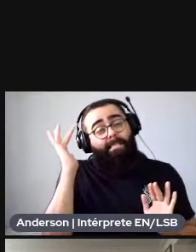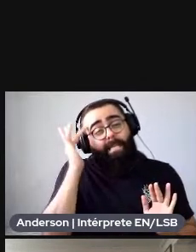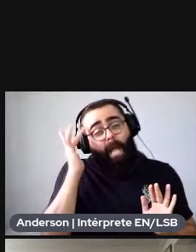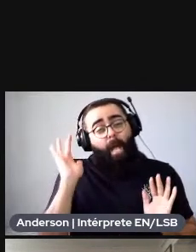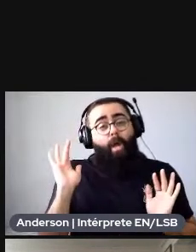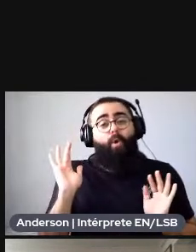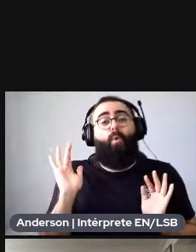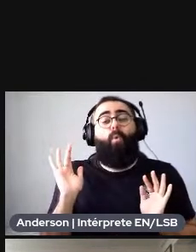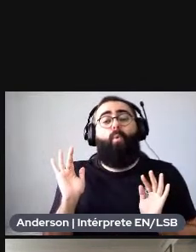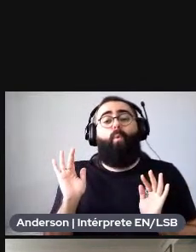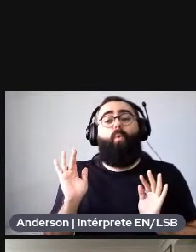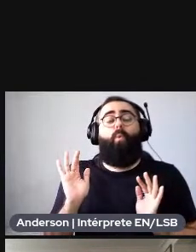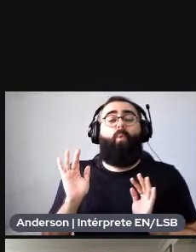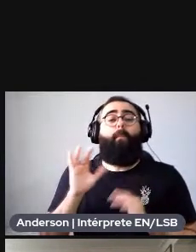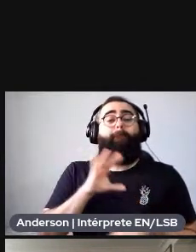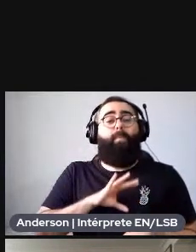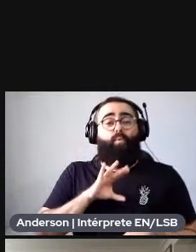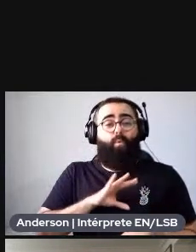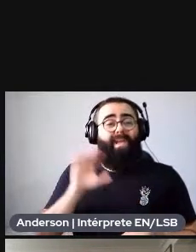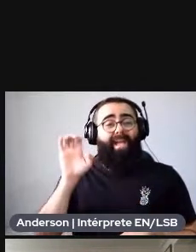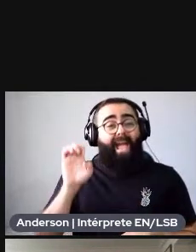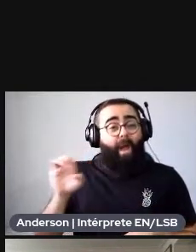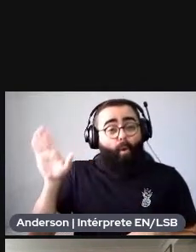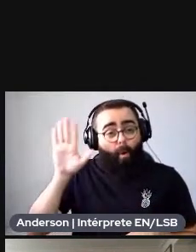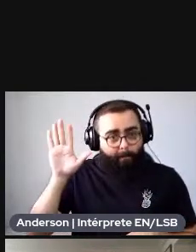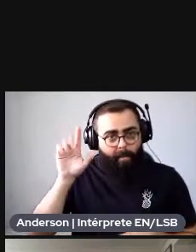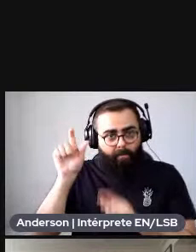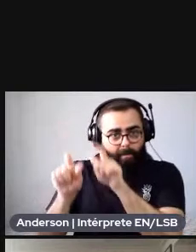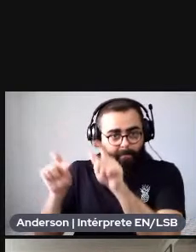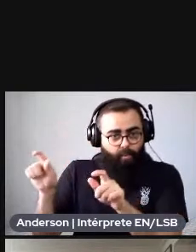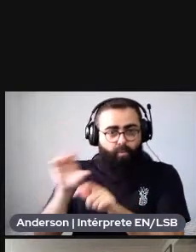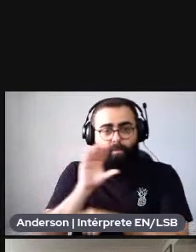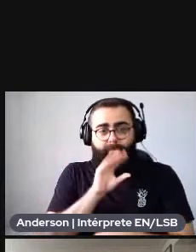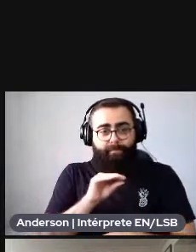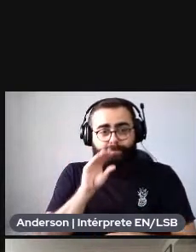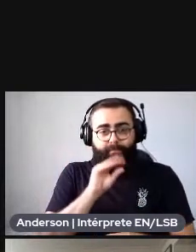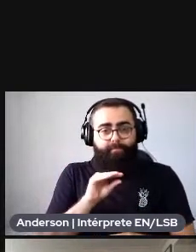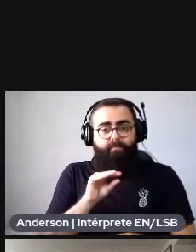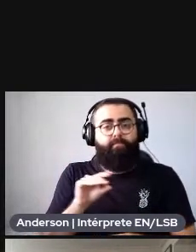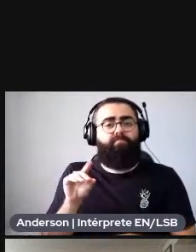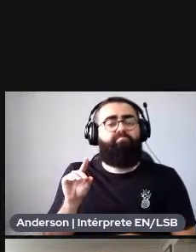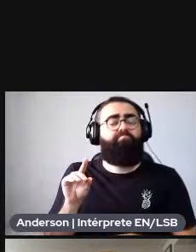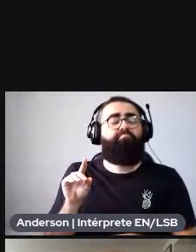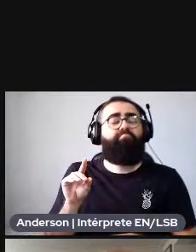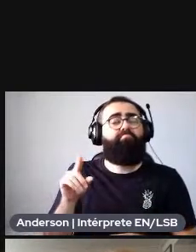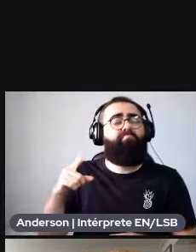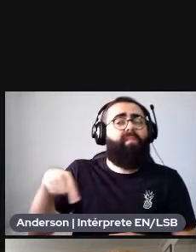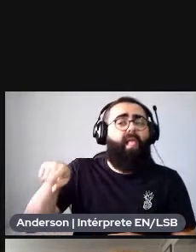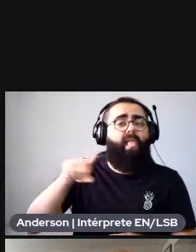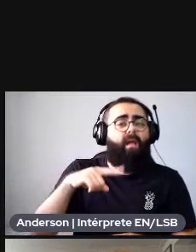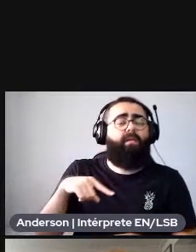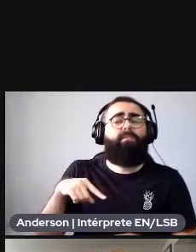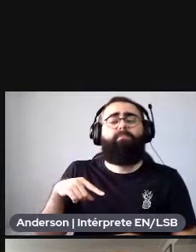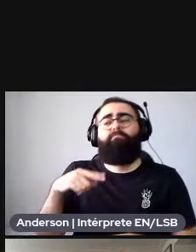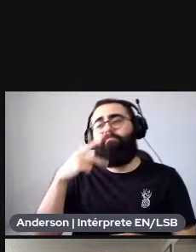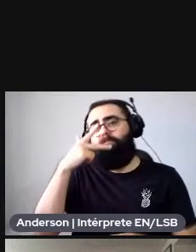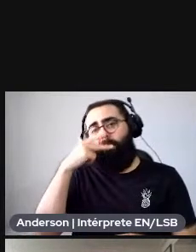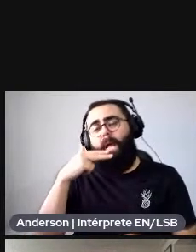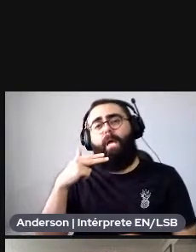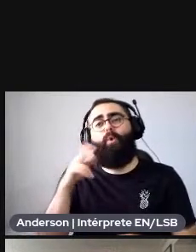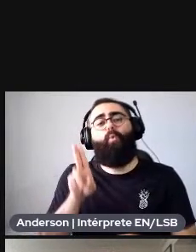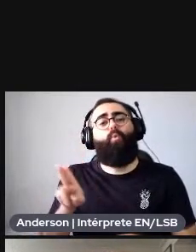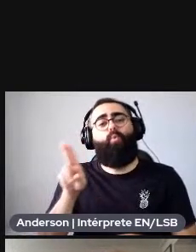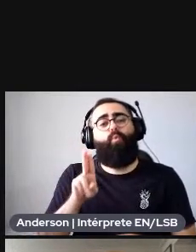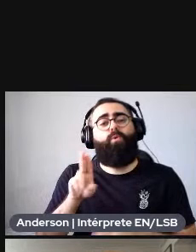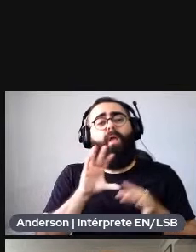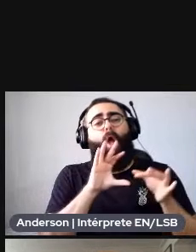de português europeu recorrem a estruturas coesivas,